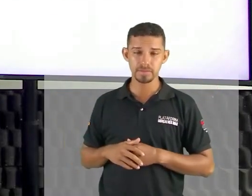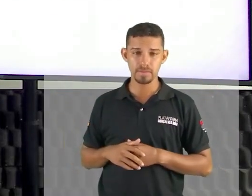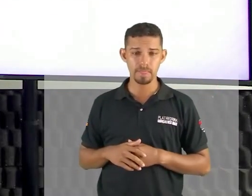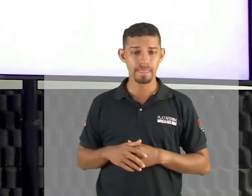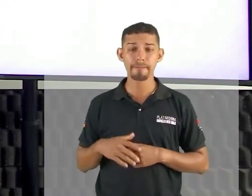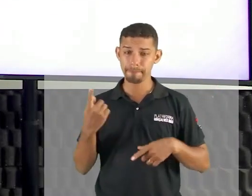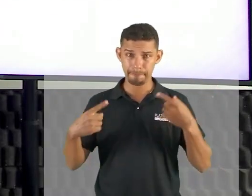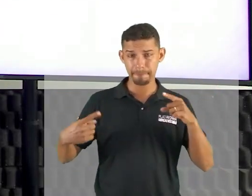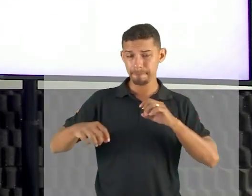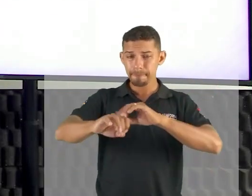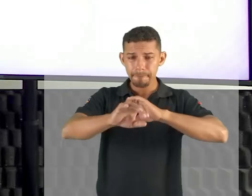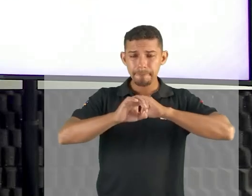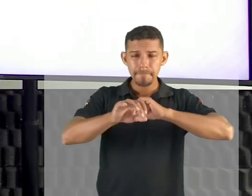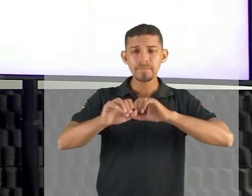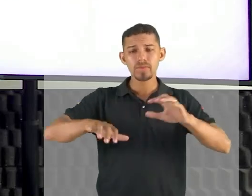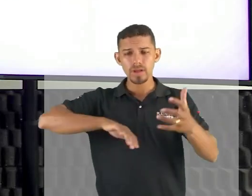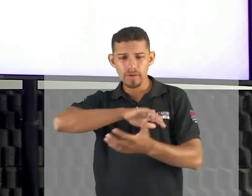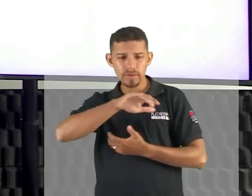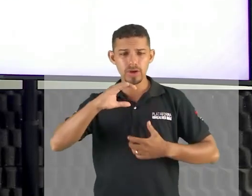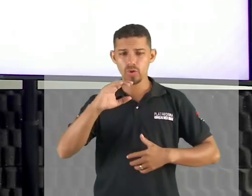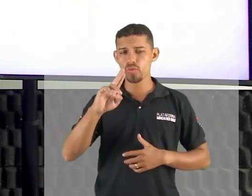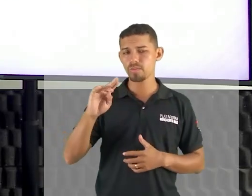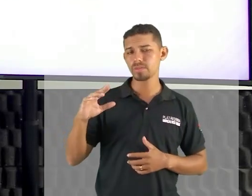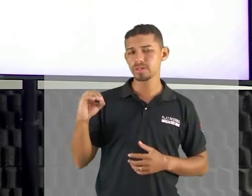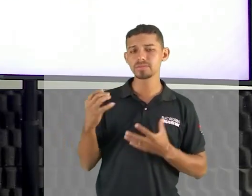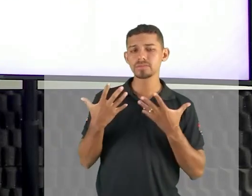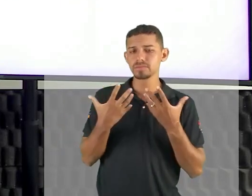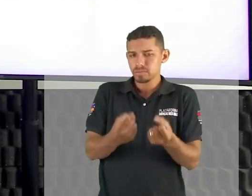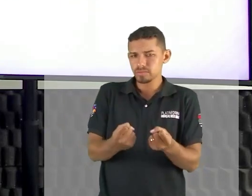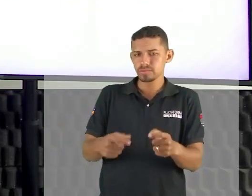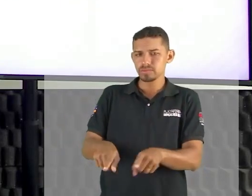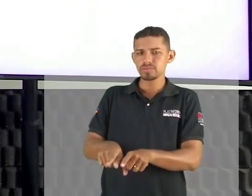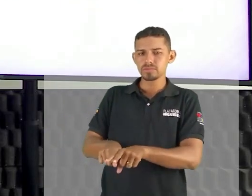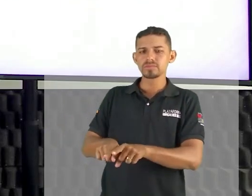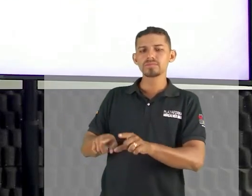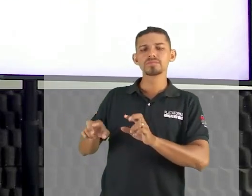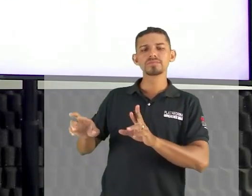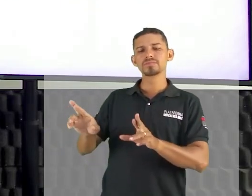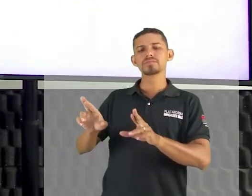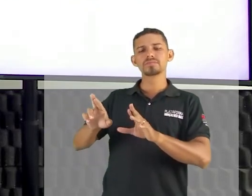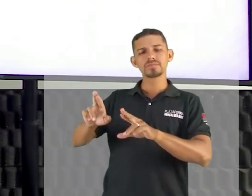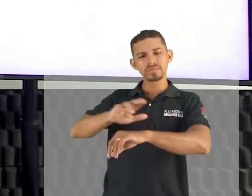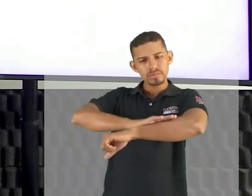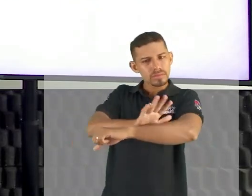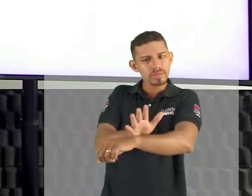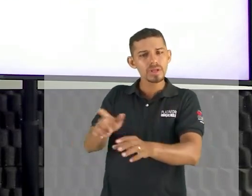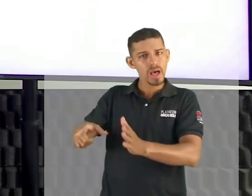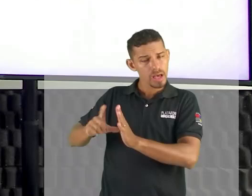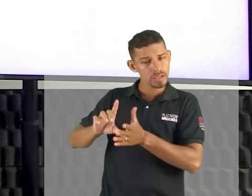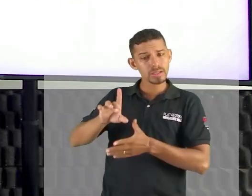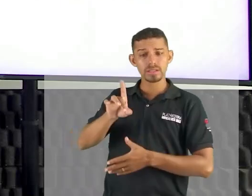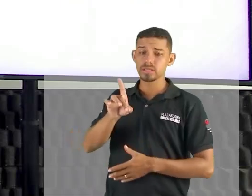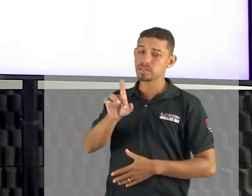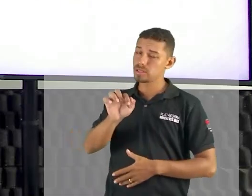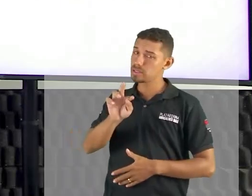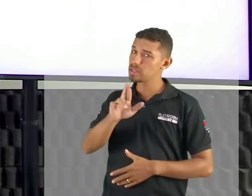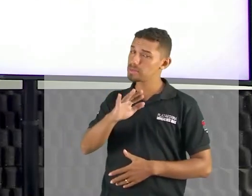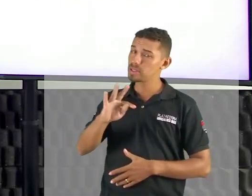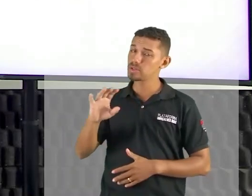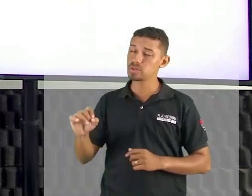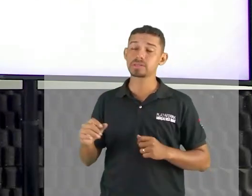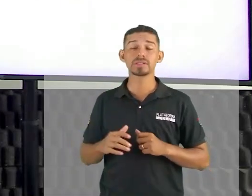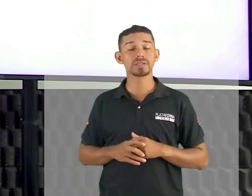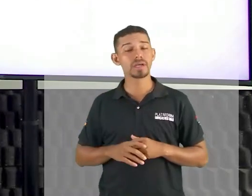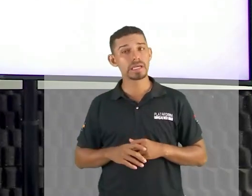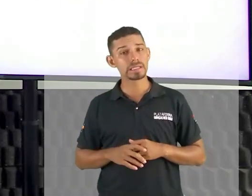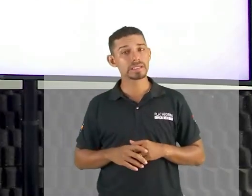D. As políticas educacionais da Revolução Cubana adotaram uma perspectiva racial antidiscriminatória. Bom, é uma questão, uma